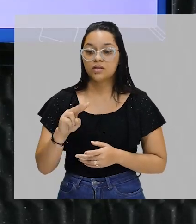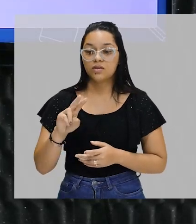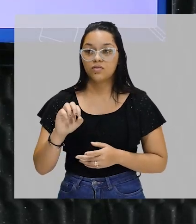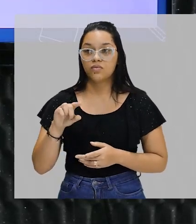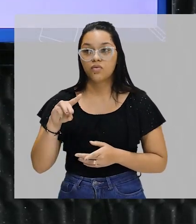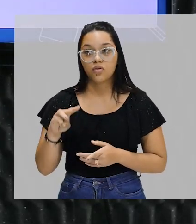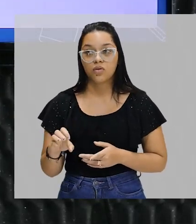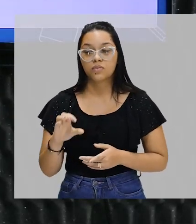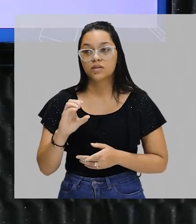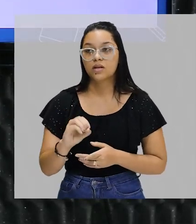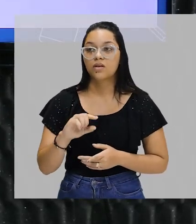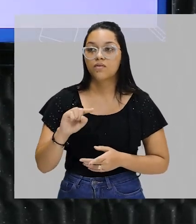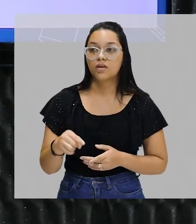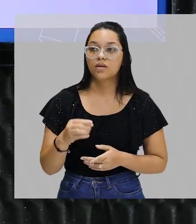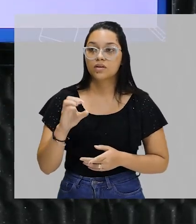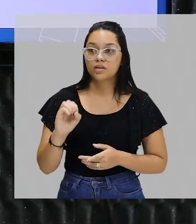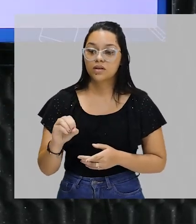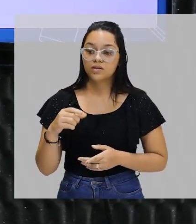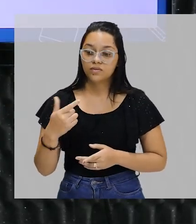volume de